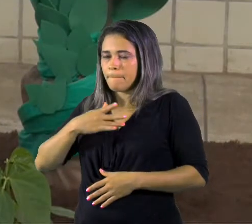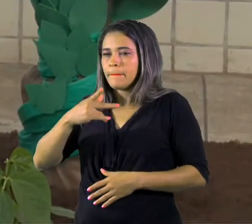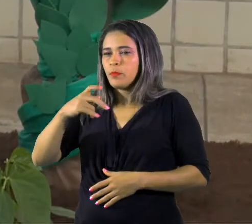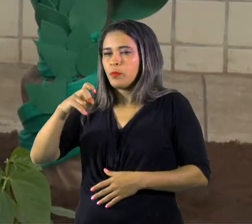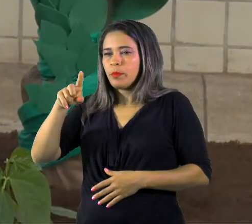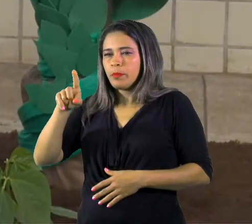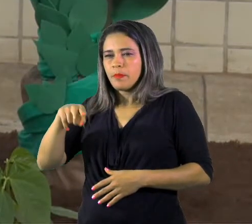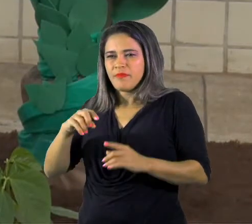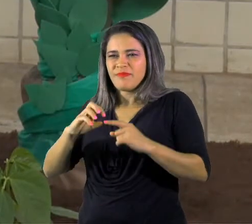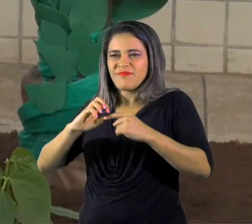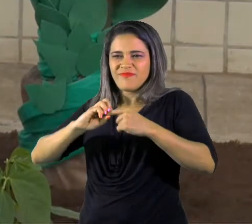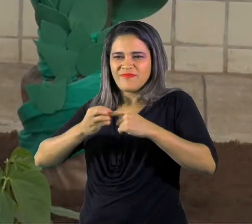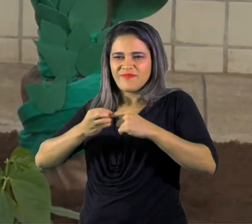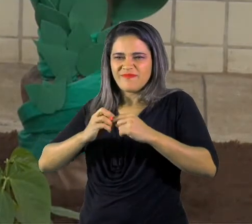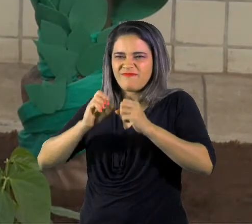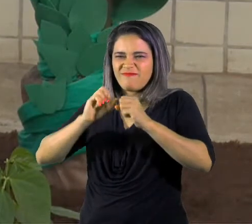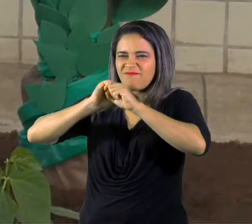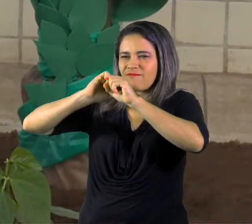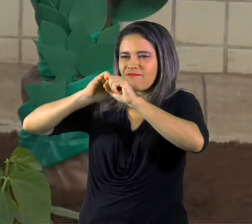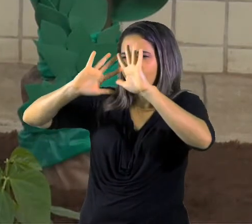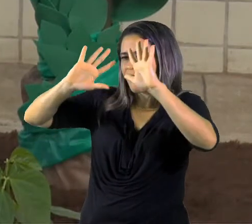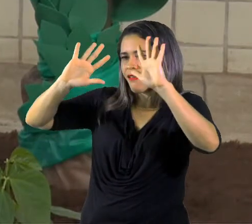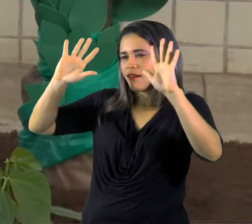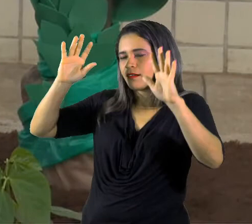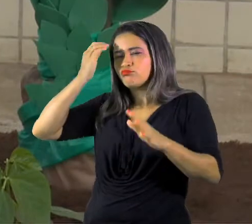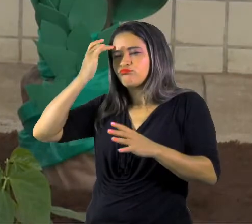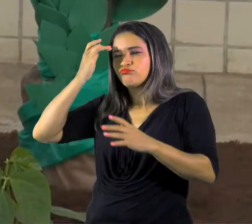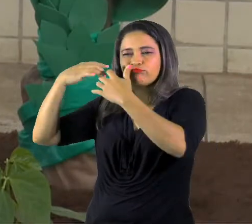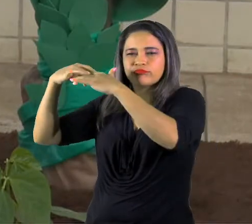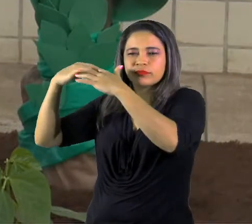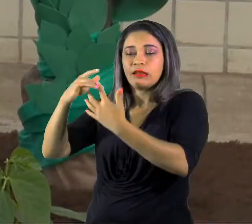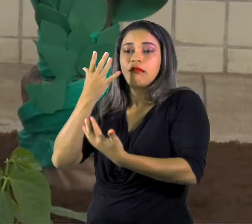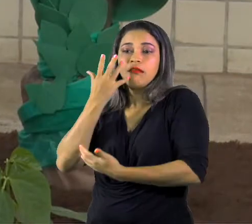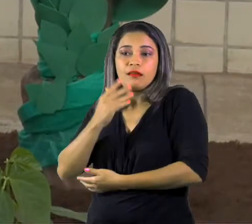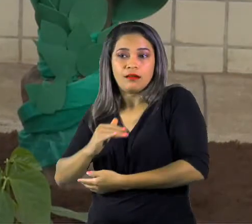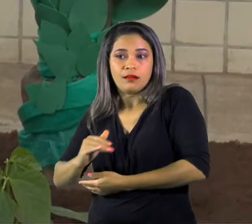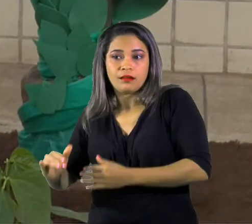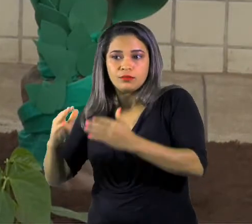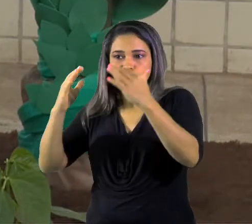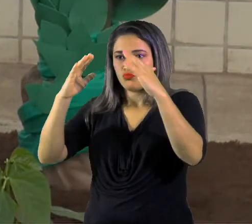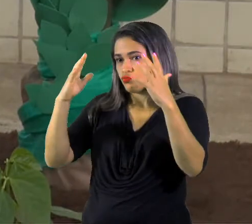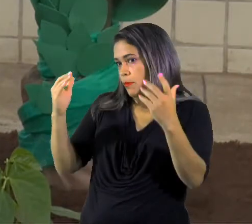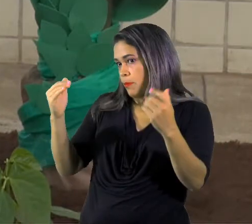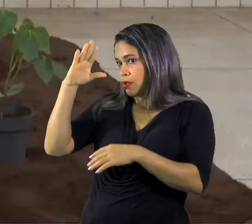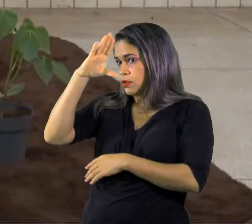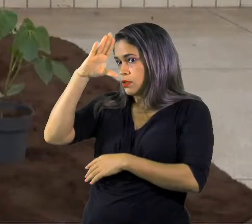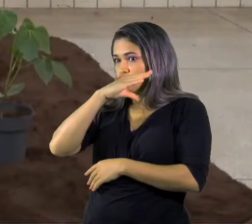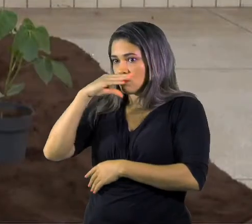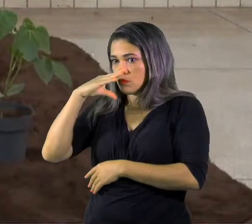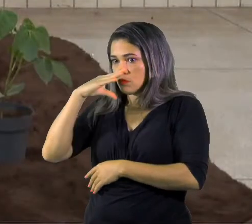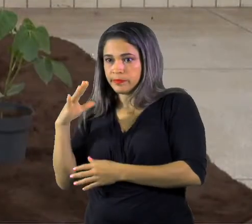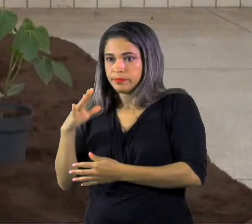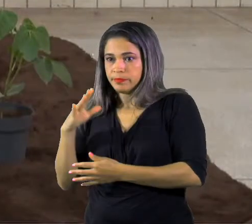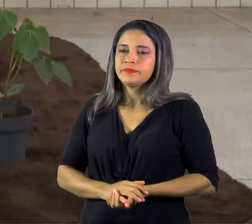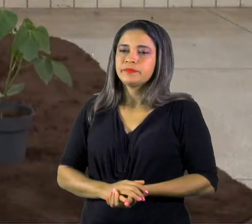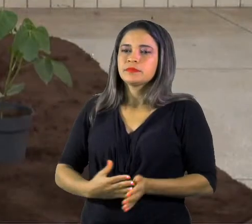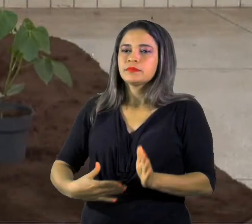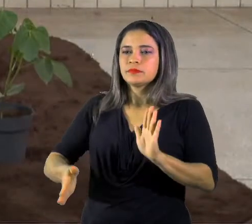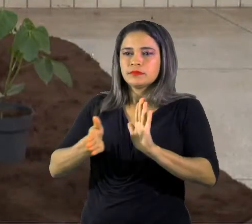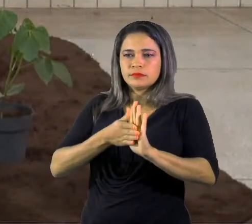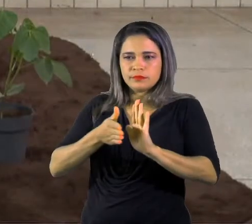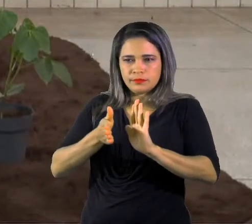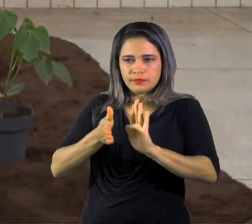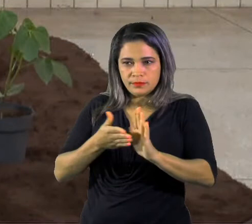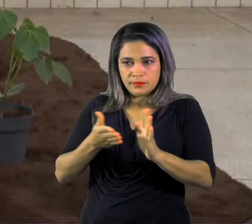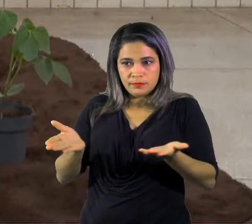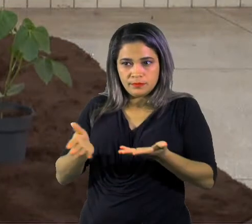aguçar muitos pensamentos científicos, tanto na criança quanto no adulto. Para essa proposta, a gente vai